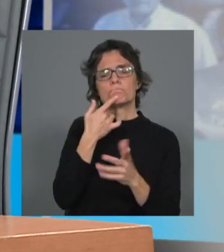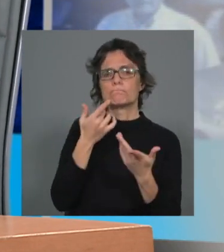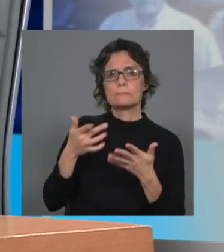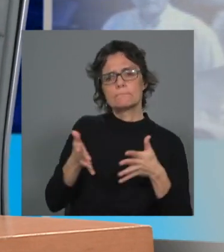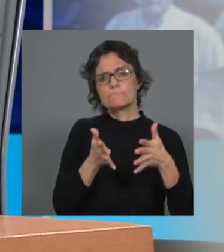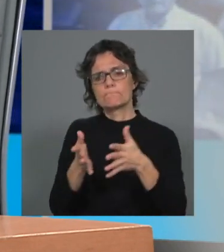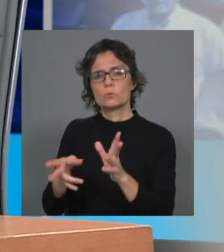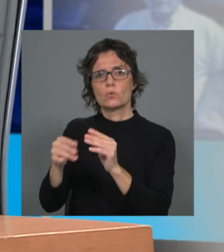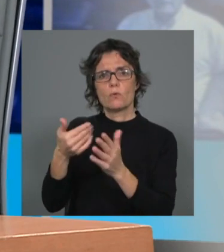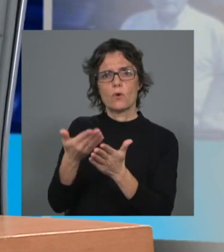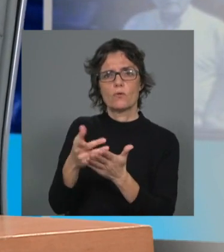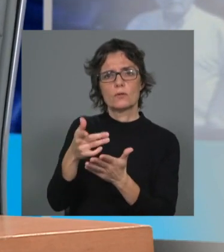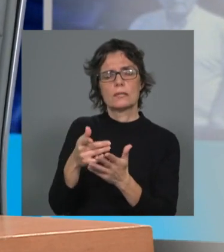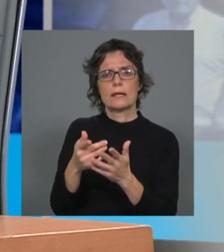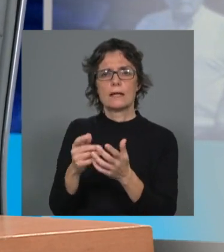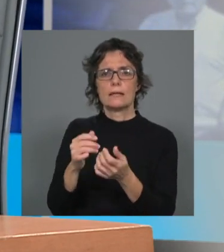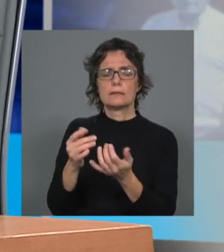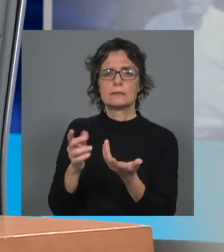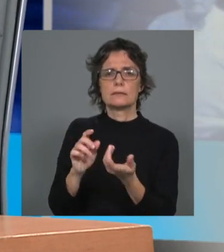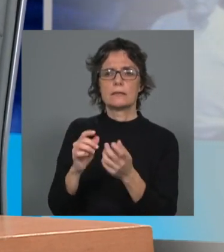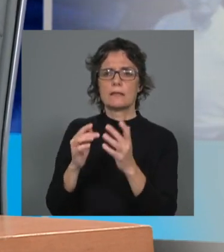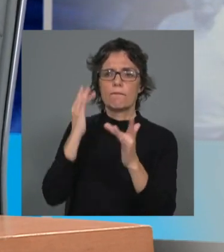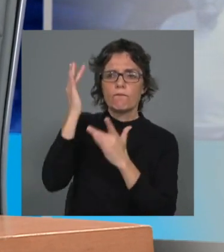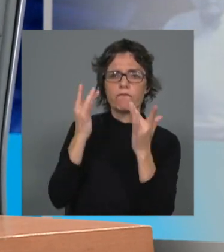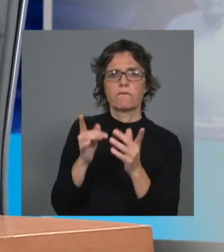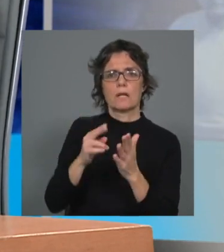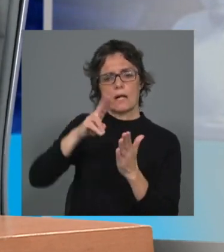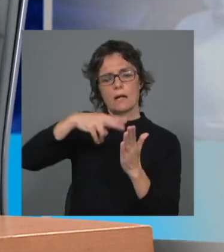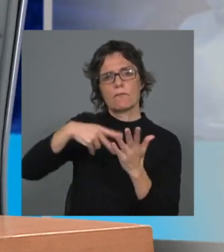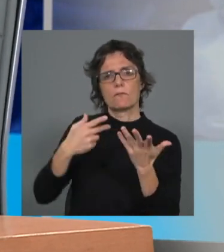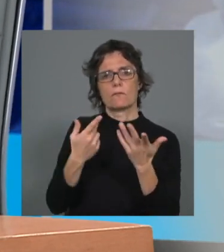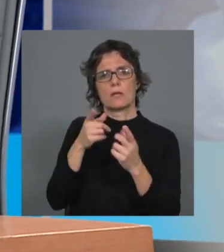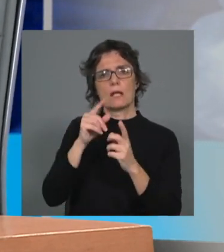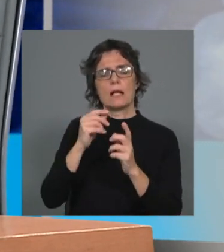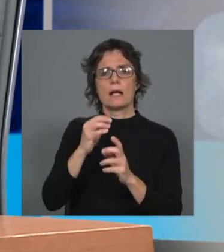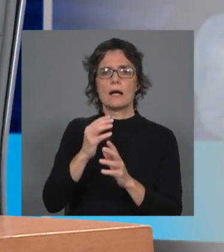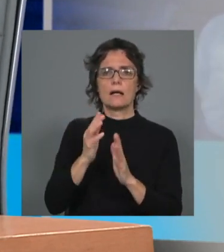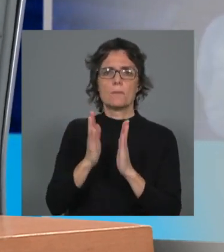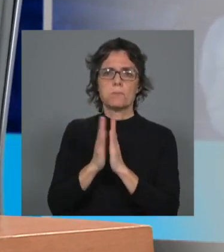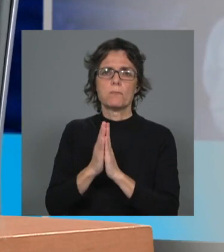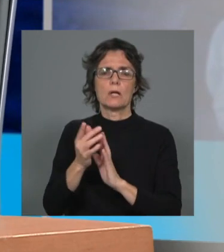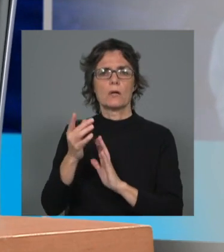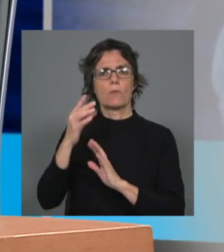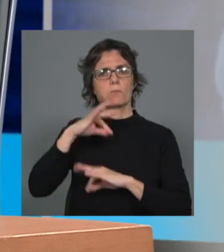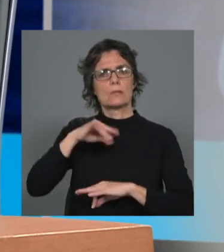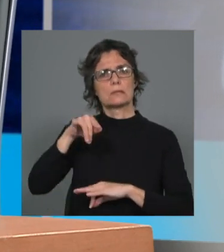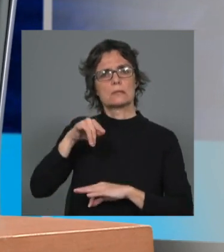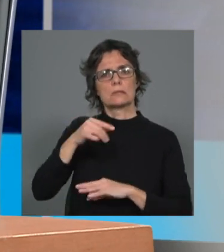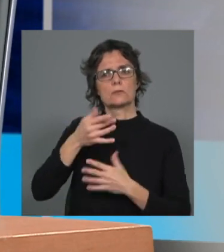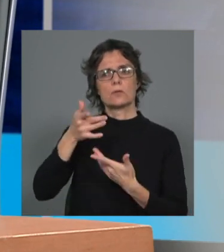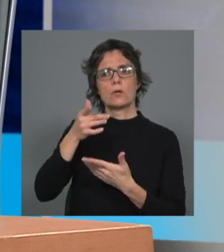percurso de alternar a filosofia, a literatura, a religião, a espiritualidade, convidando pessoas